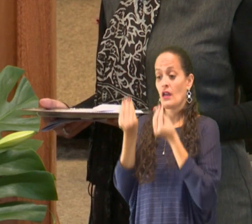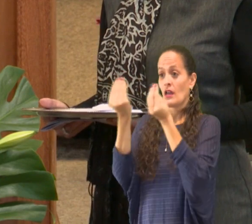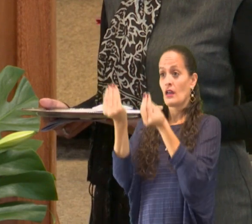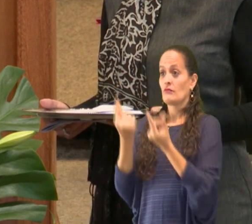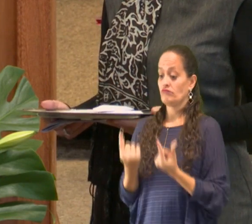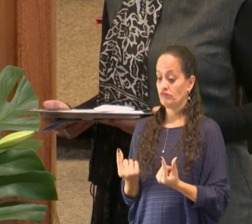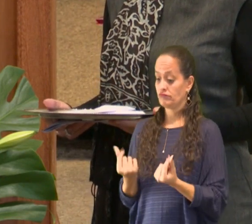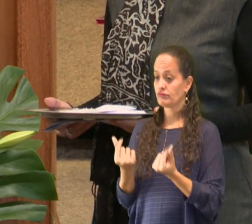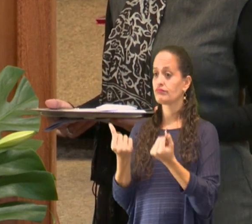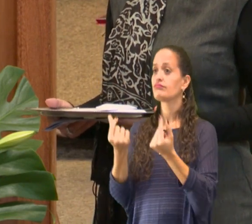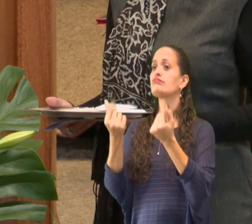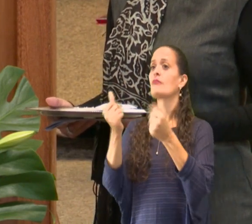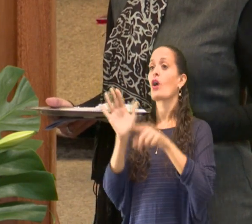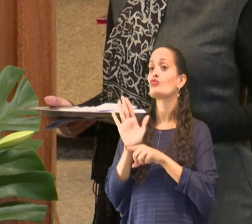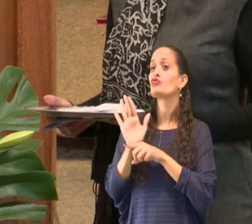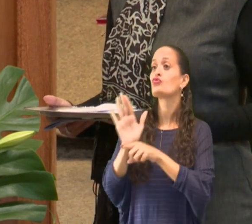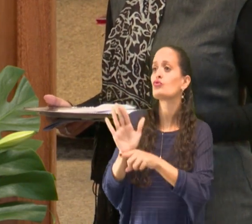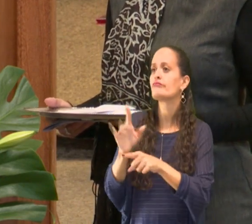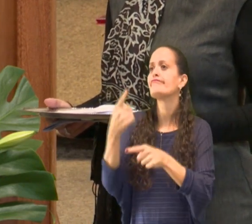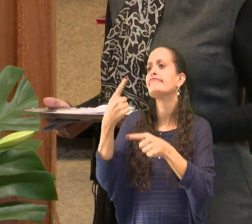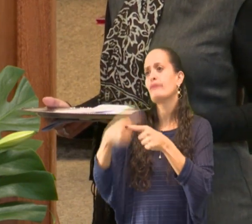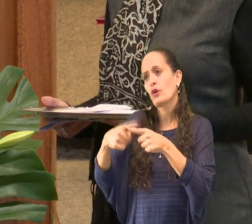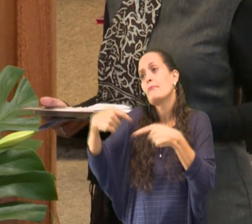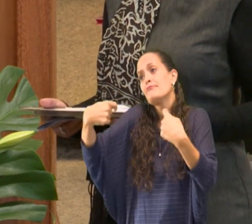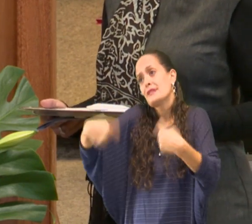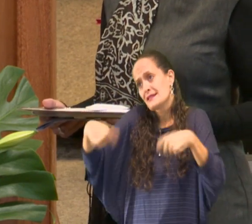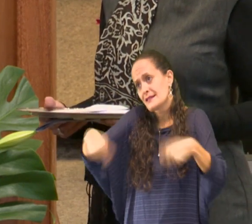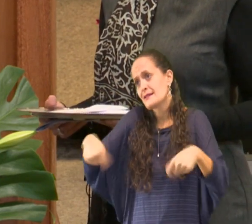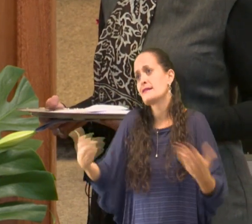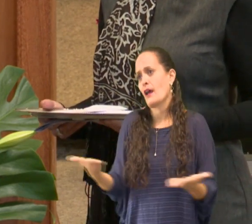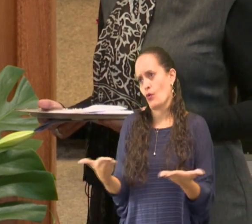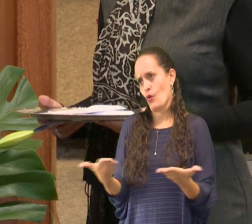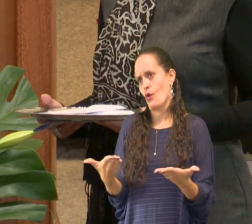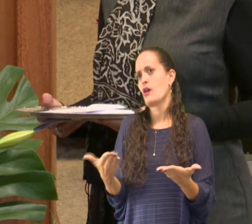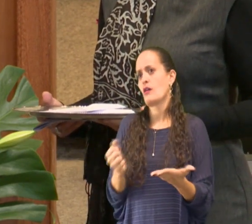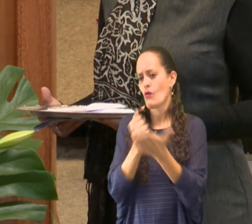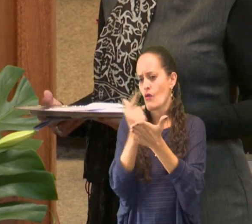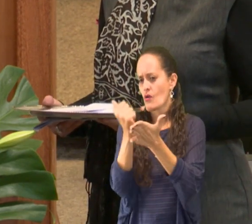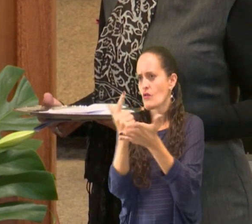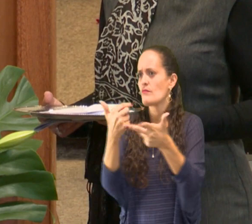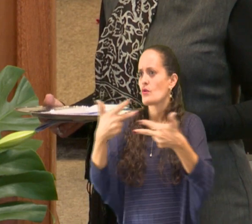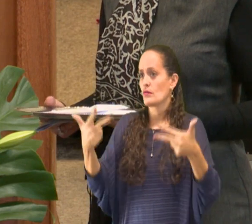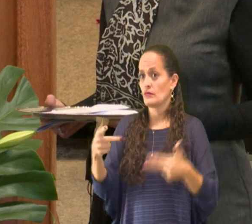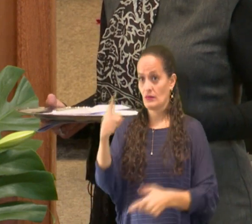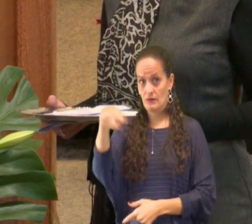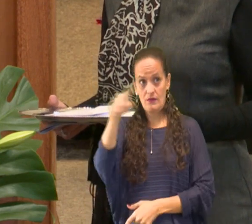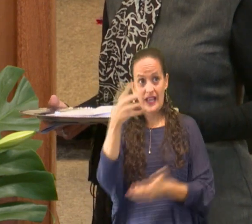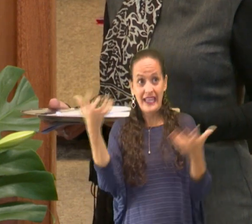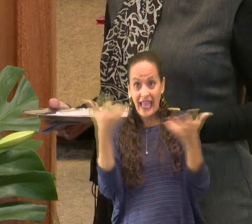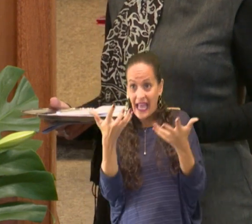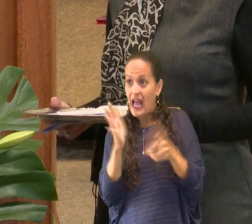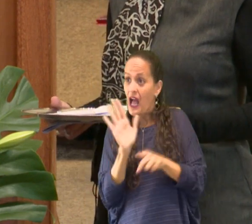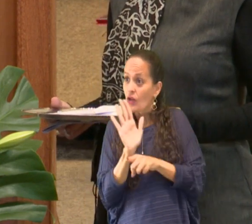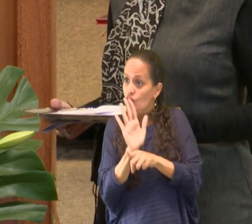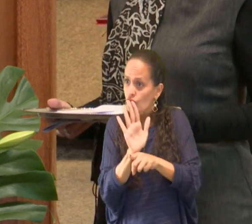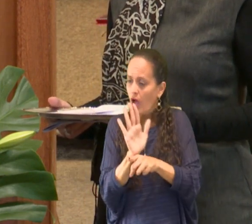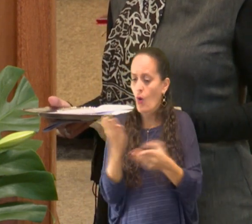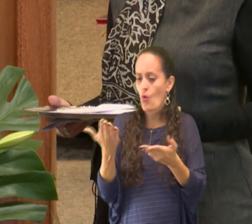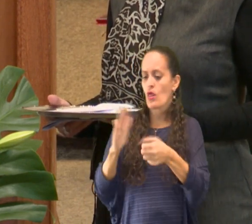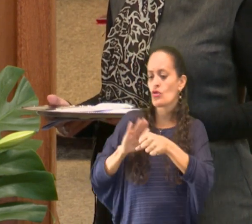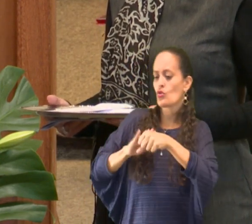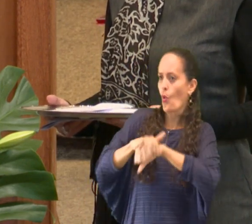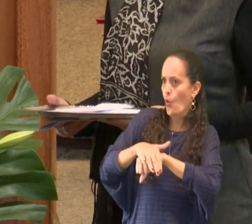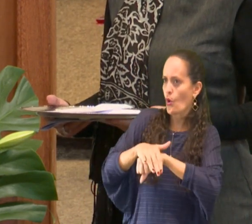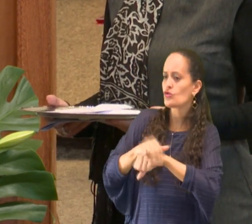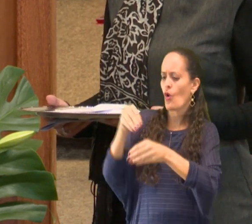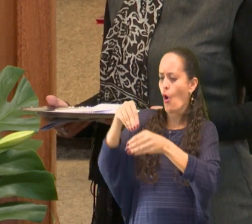recurso financeiro, porque é o que realmente eles estarão necessitando. Se o irmão quiser, hoje ainda, ou no culto da noite,